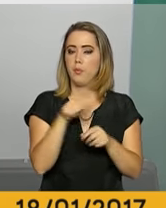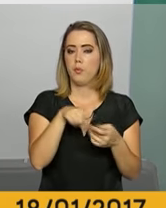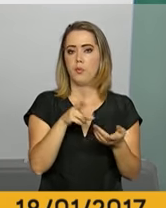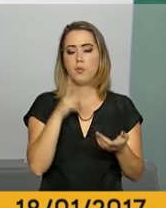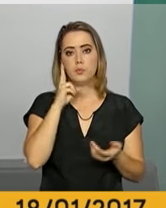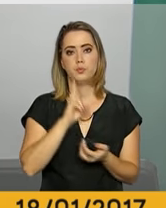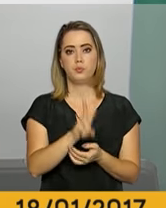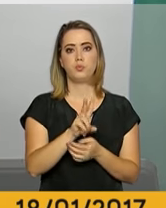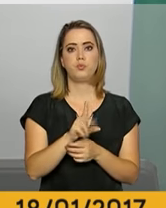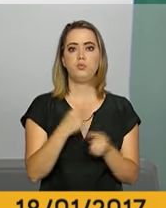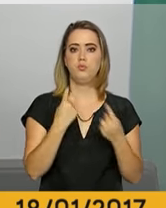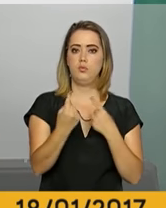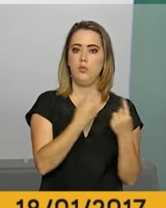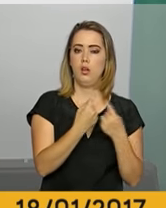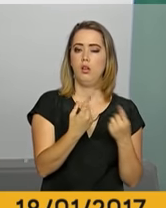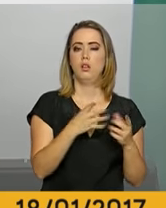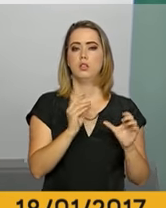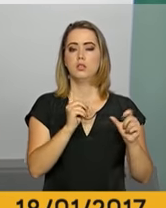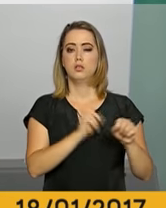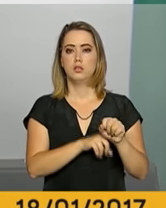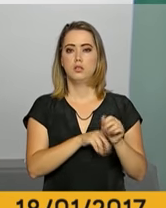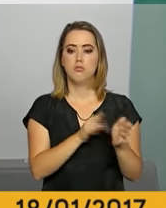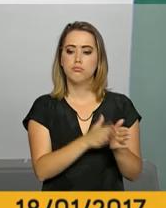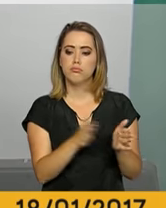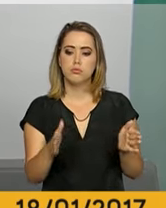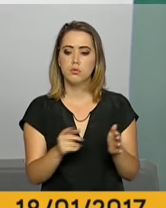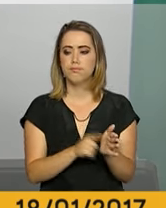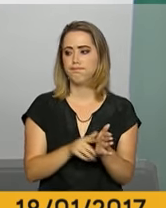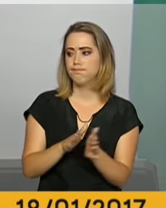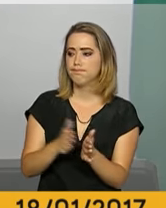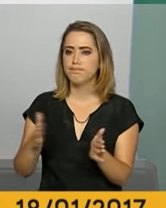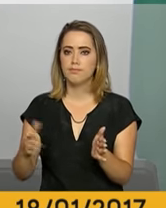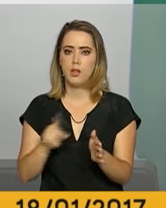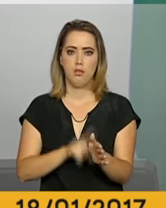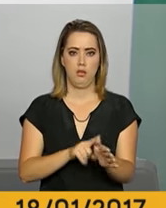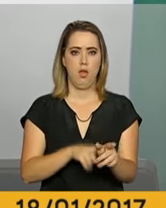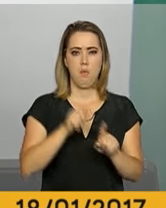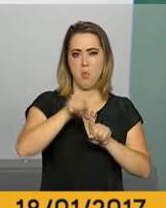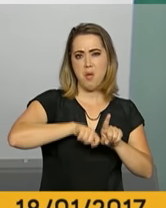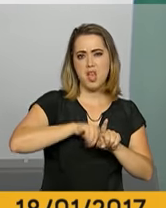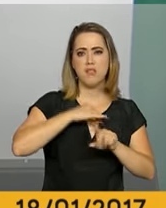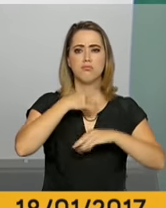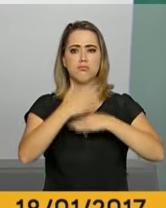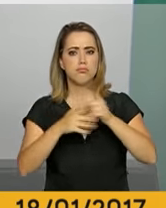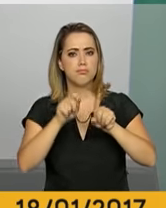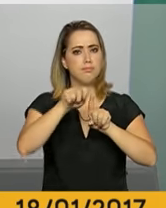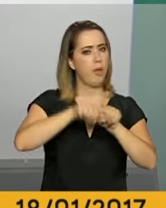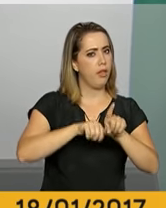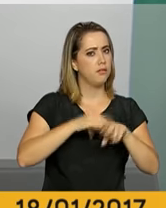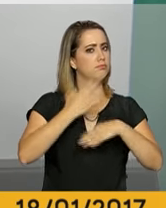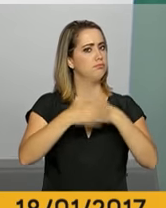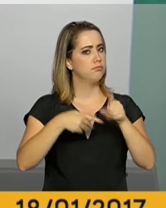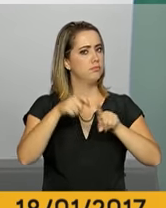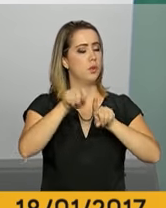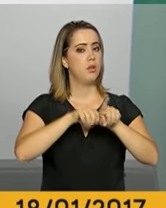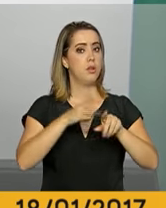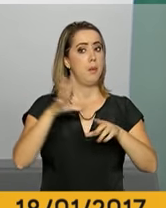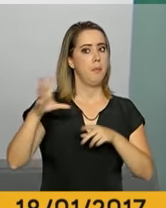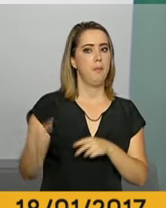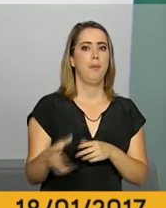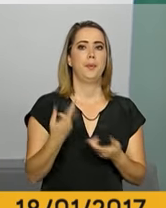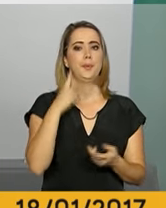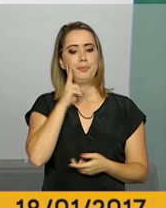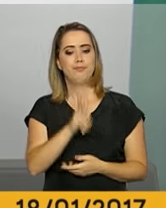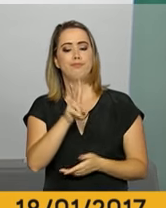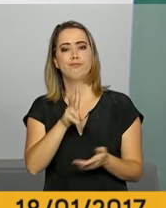menos a cada certo período, quem sabe mês a mês, não é? Para de lá retirar armas, porque é incrível o